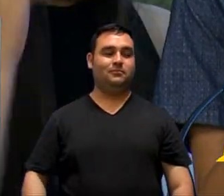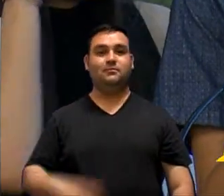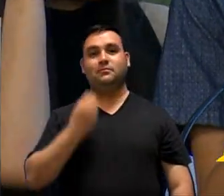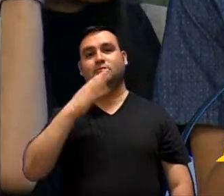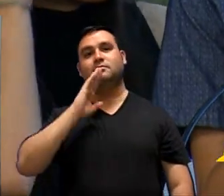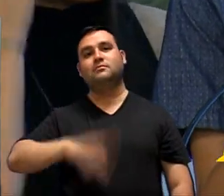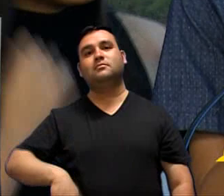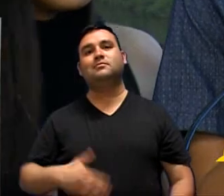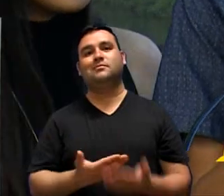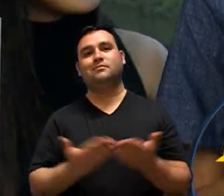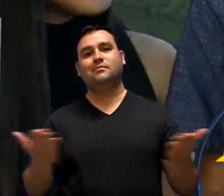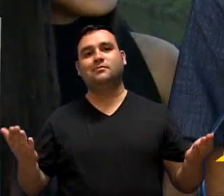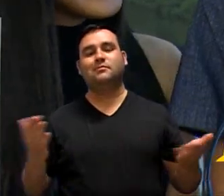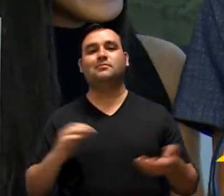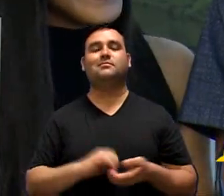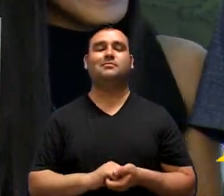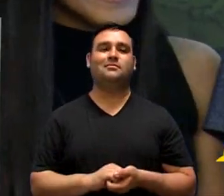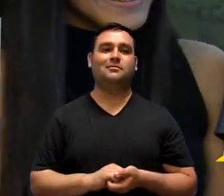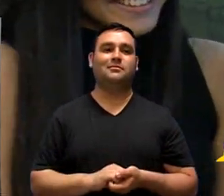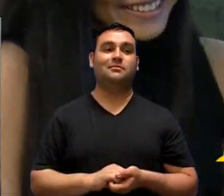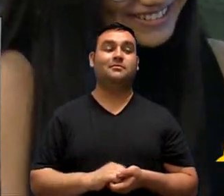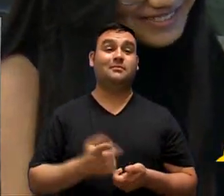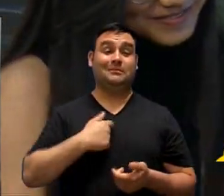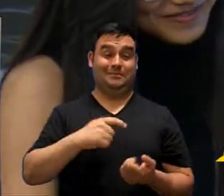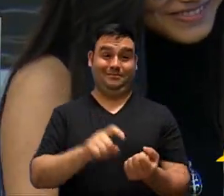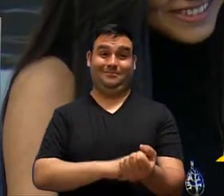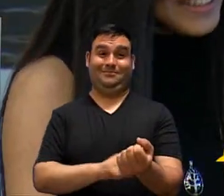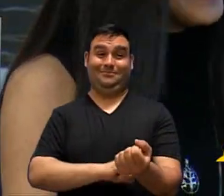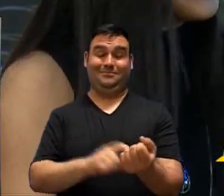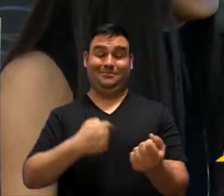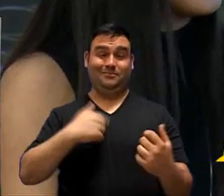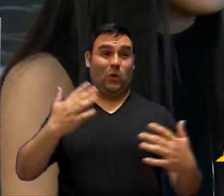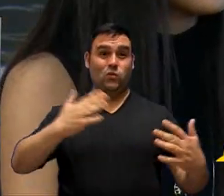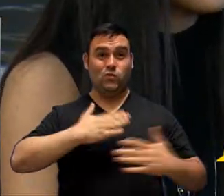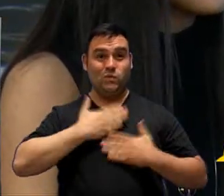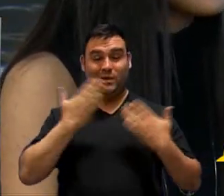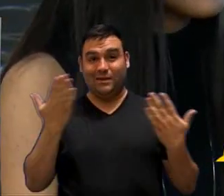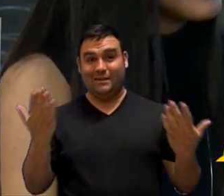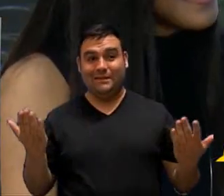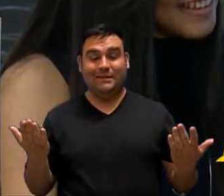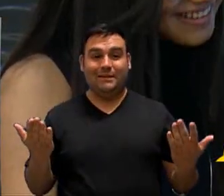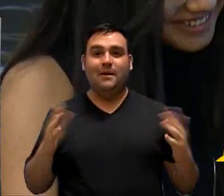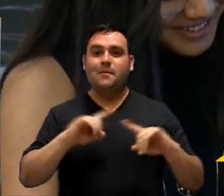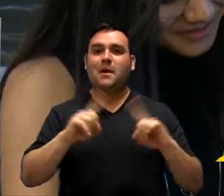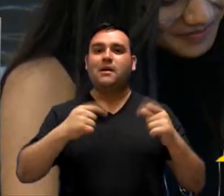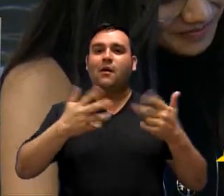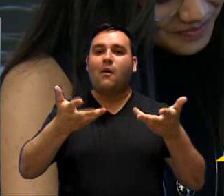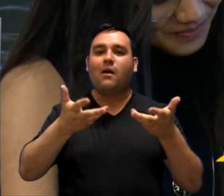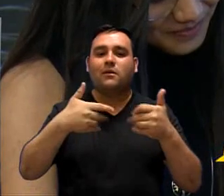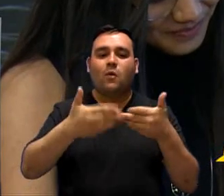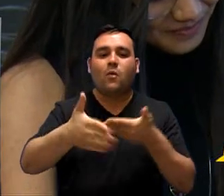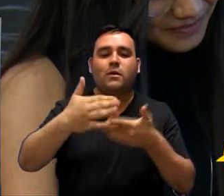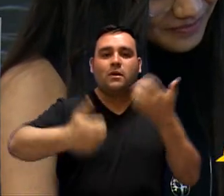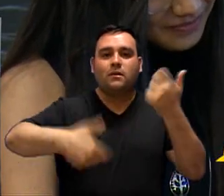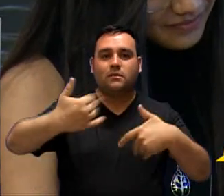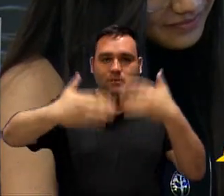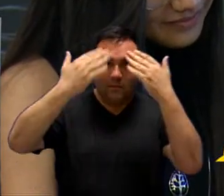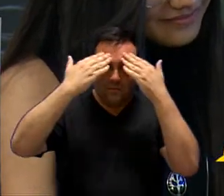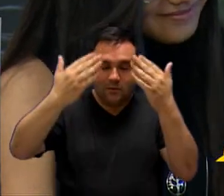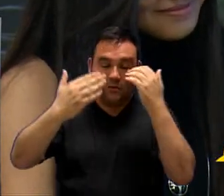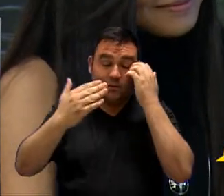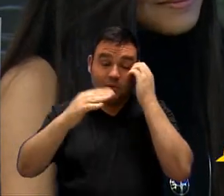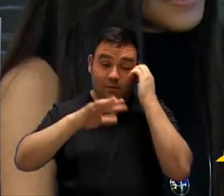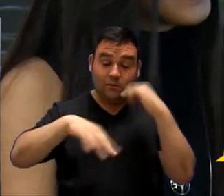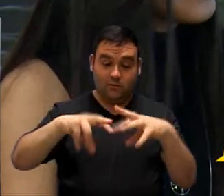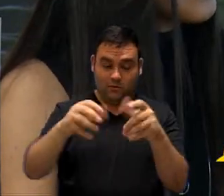Boa tarde a todos. Boa tarde. Estou um pouco nervoso, foi surpresa, né? Mas eu gostaria de começar aqui agradecendo